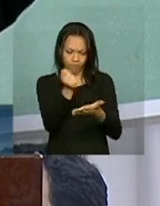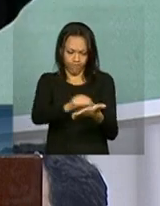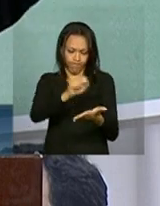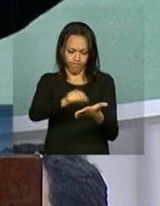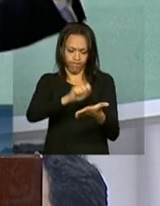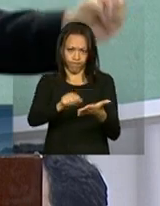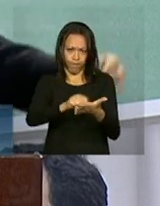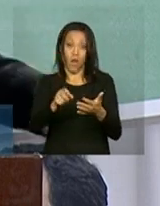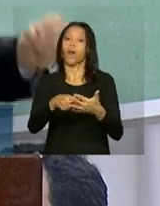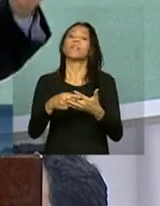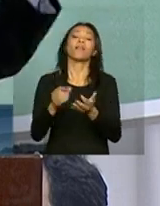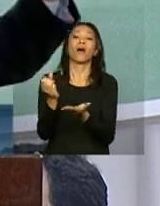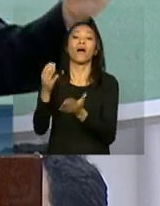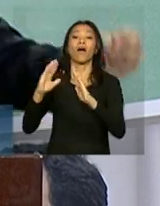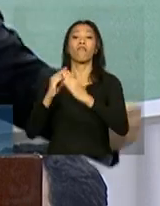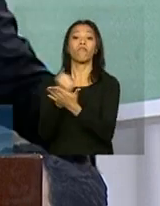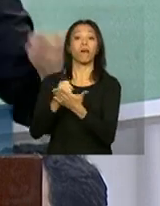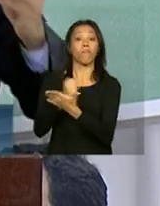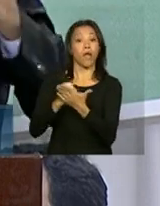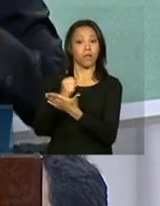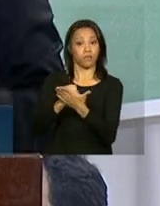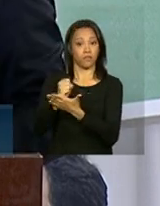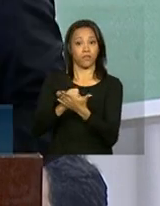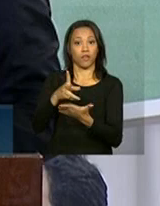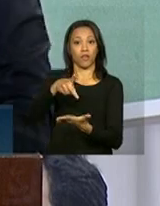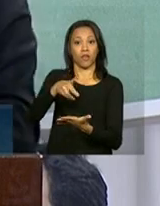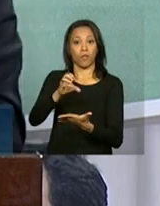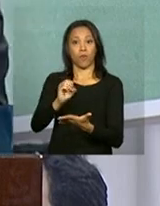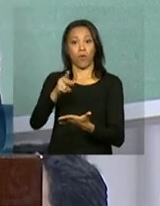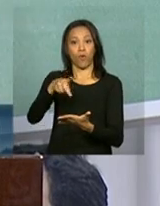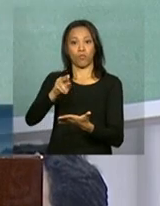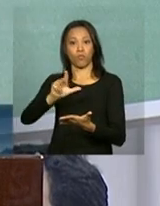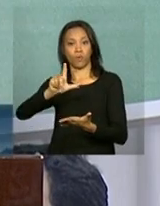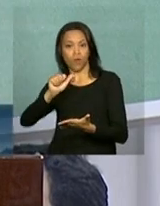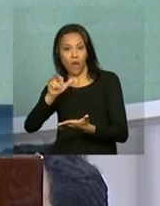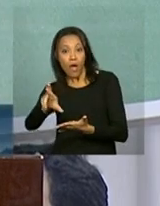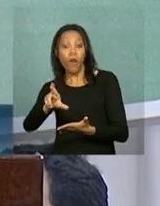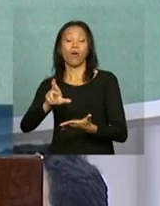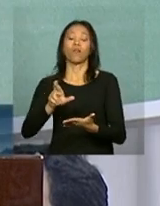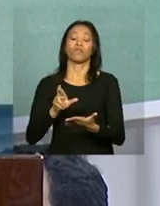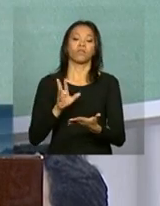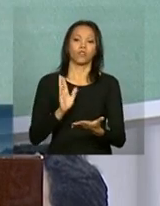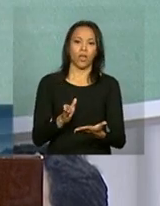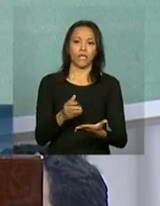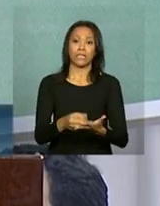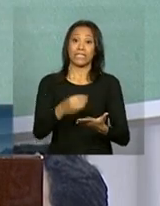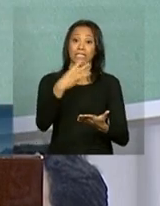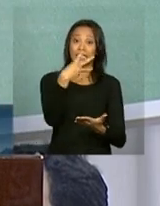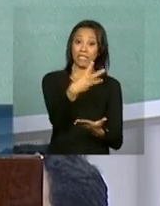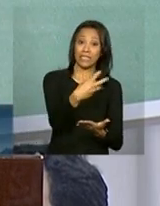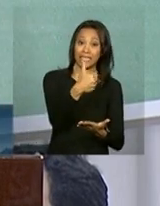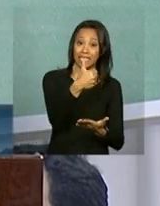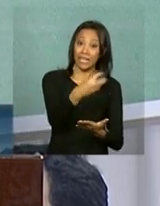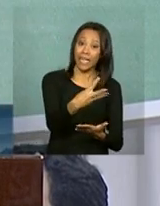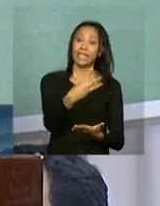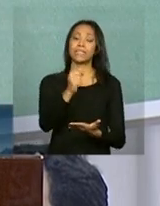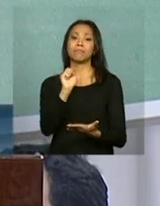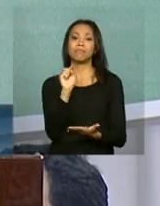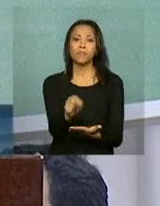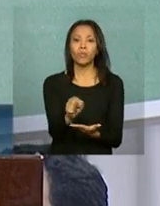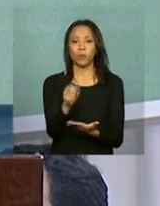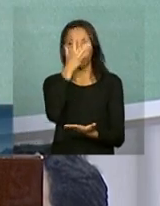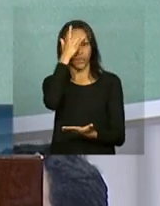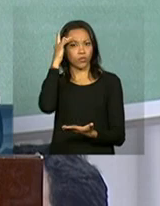no Farmácia Popular, que é da rede privada da nossa parceria com a Farmácia Popular. 13 mil pessoas